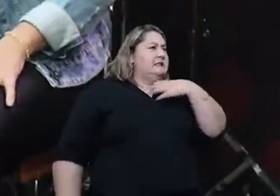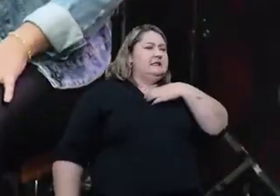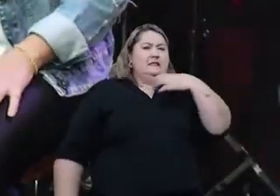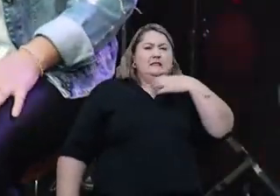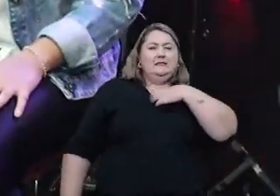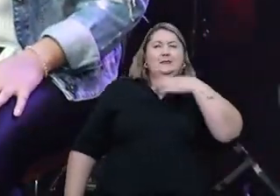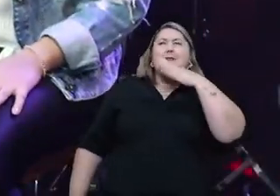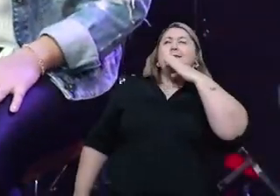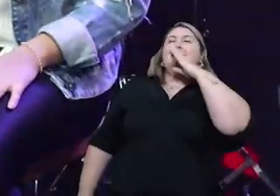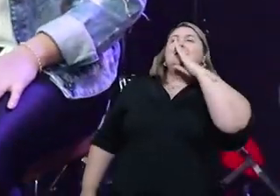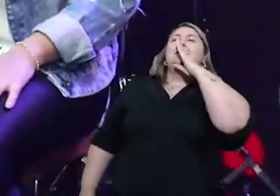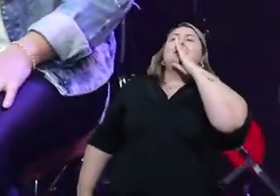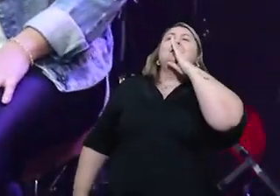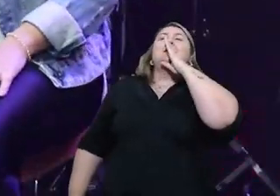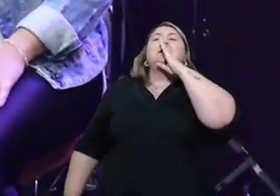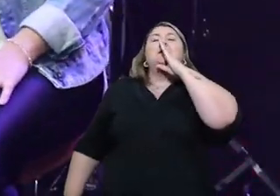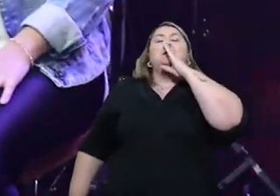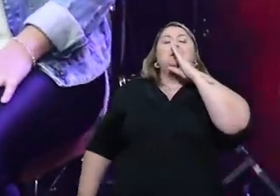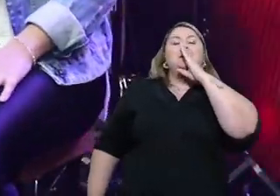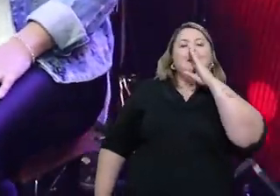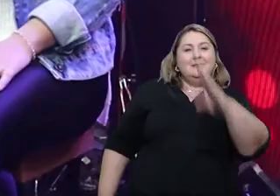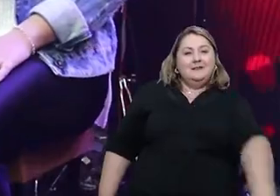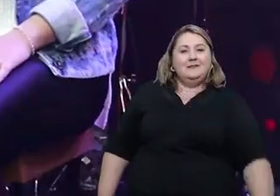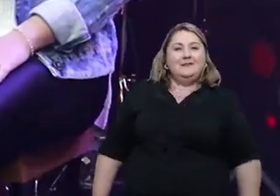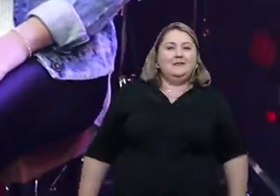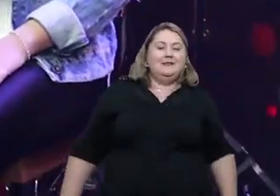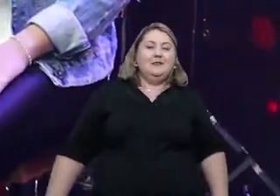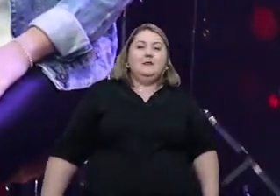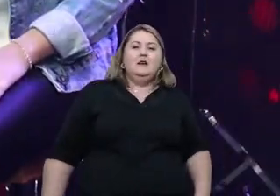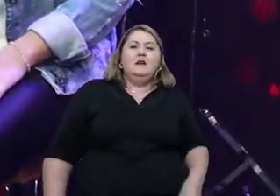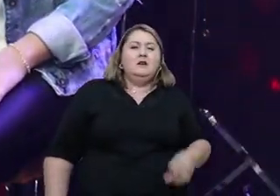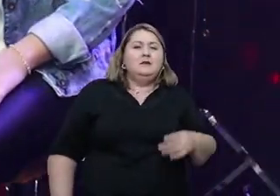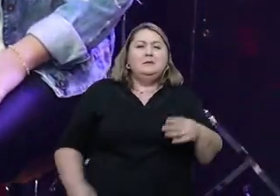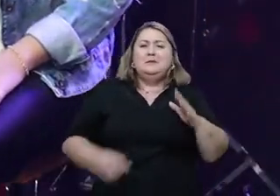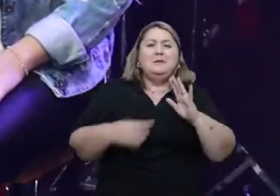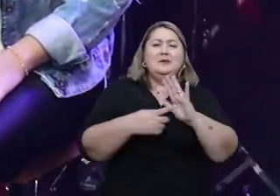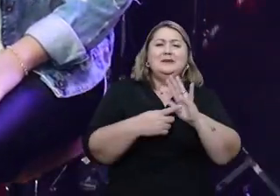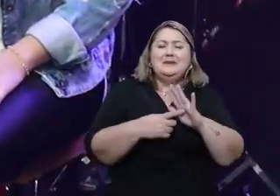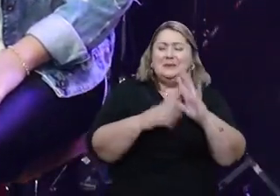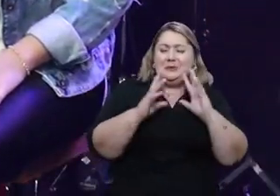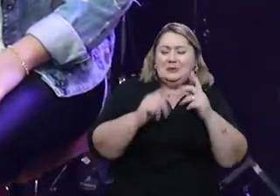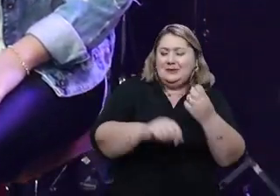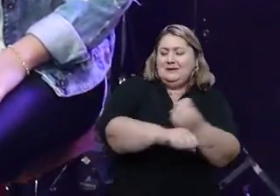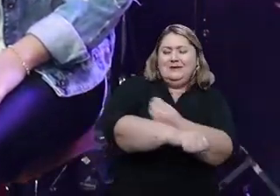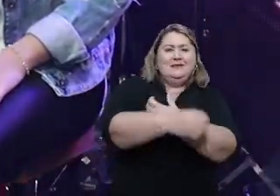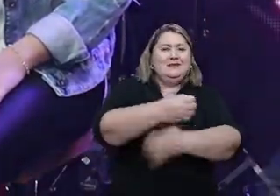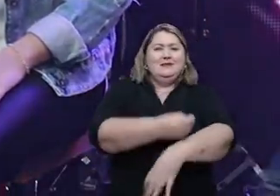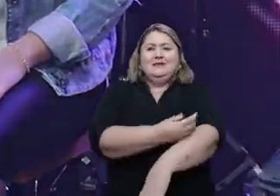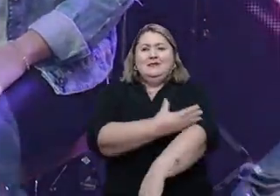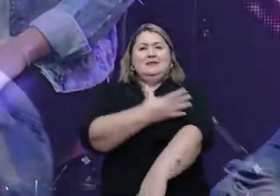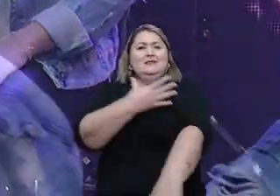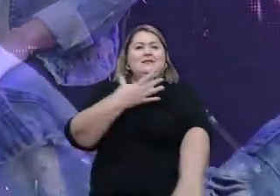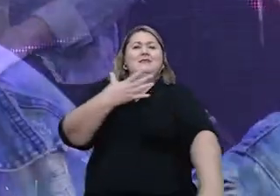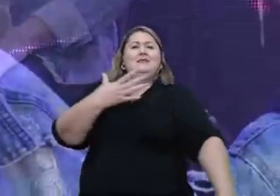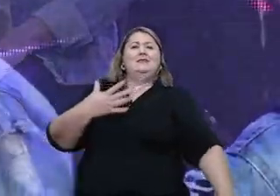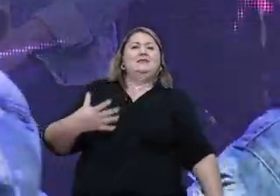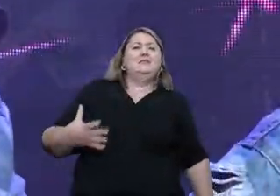beijar. Recebi que o silêncio fala pela emoção.